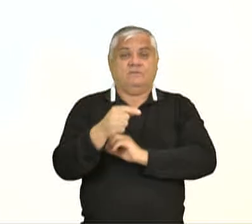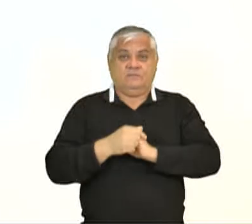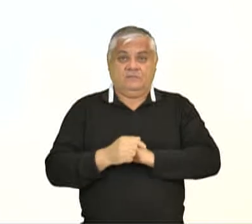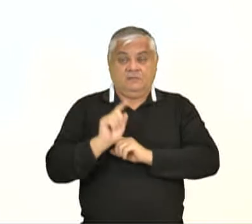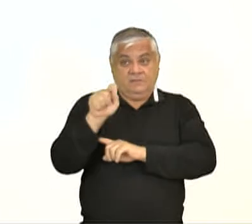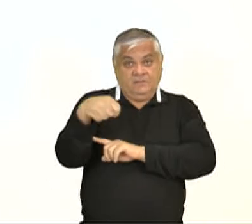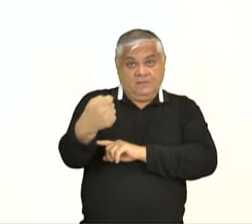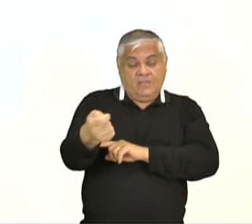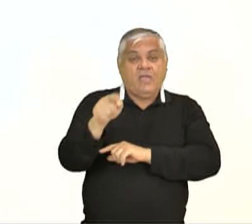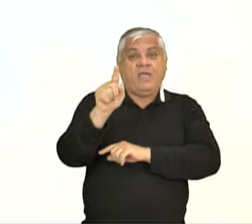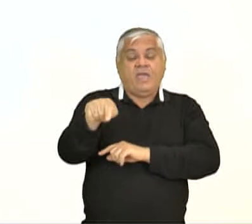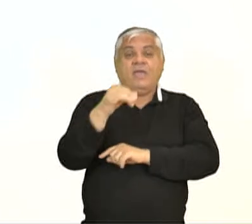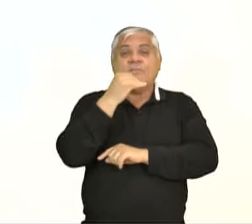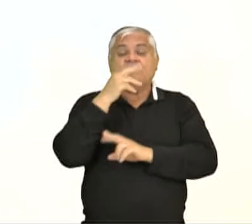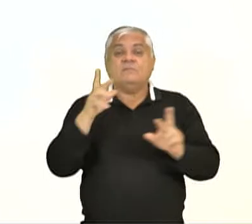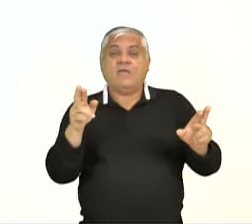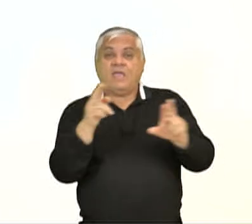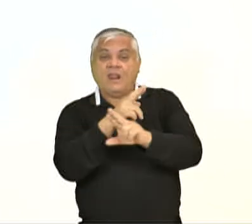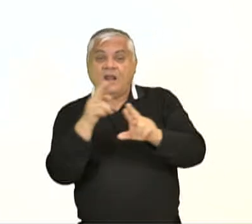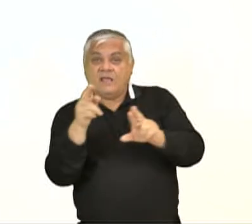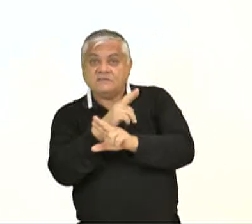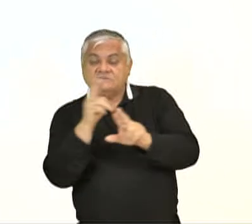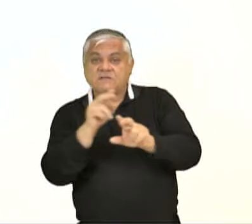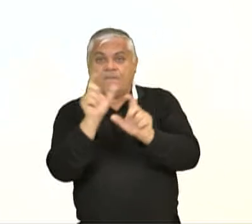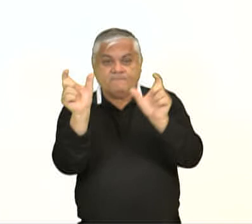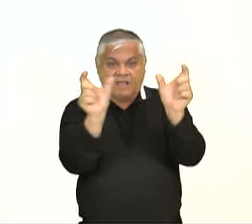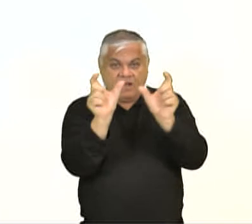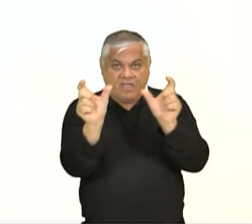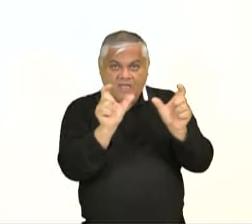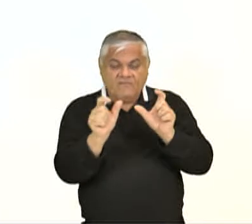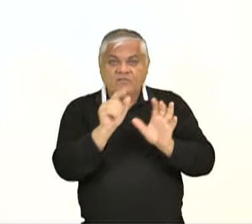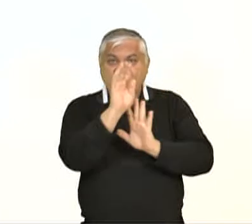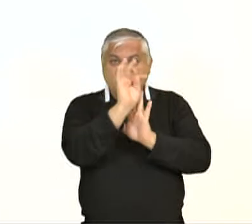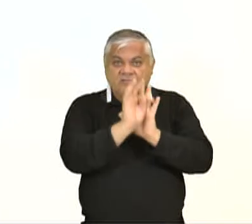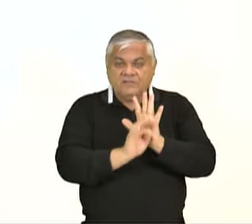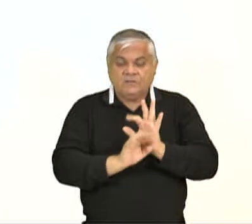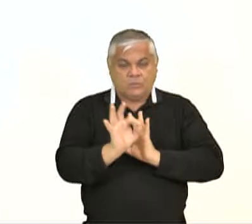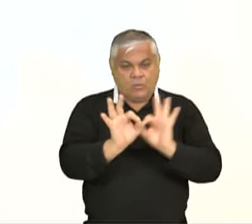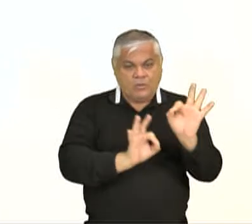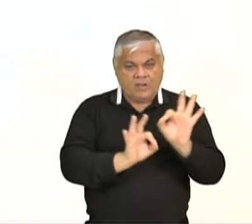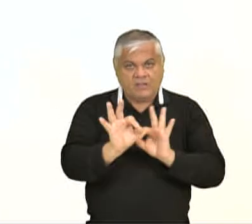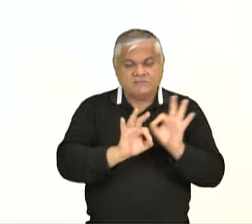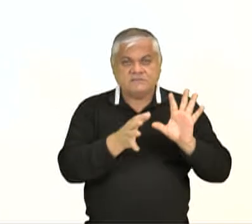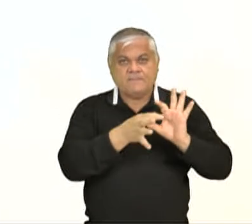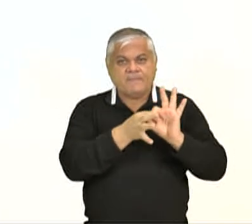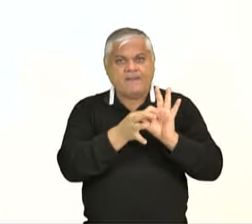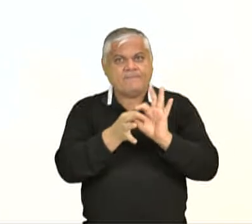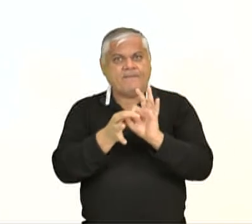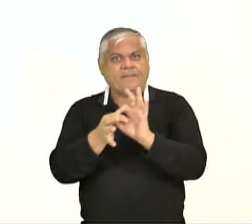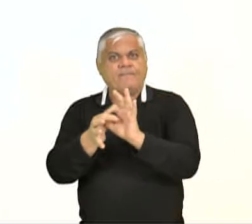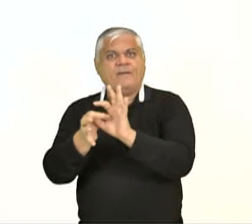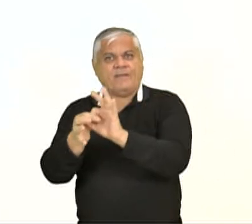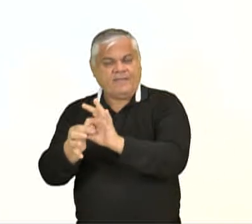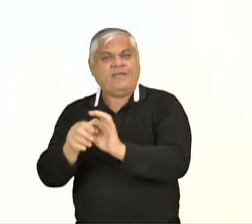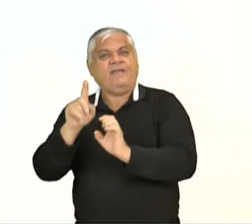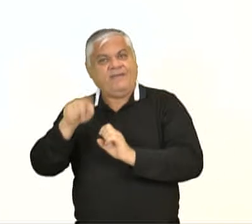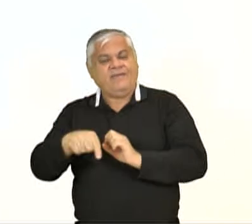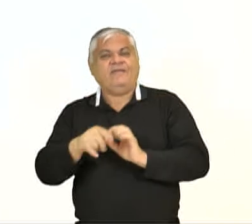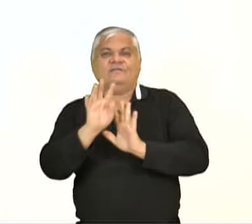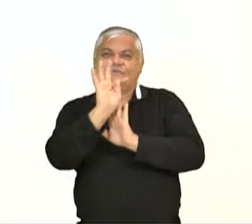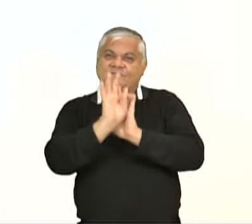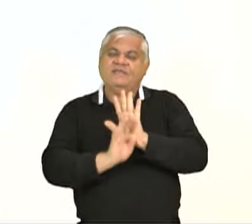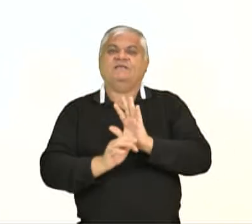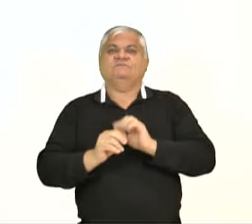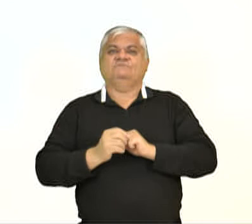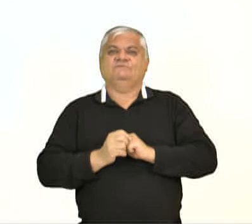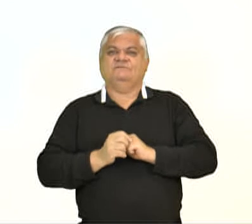nome de coesão à relação entre os elementos de um texto que garantem a organização das palavras nas orações, períodos